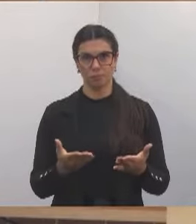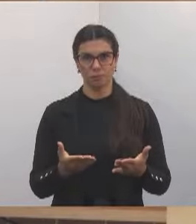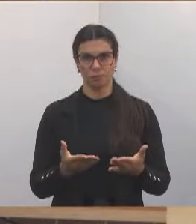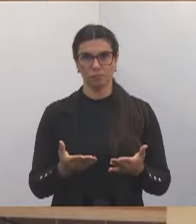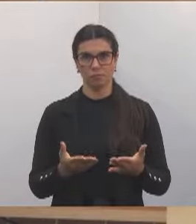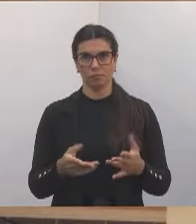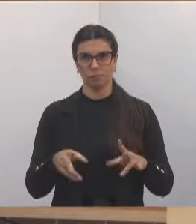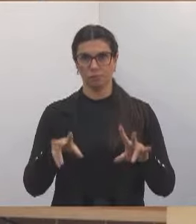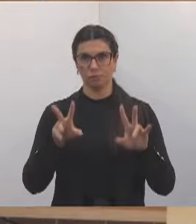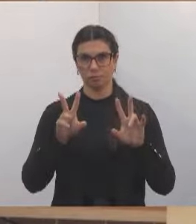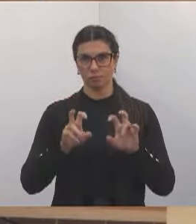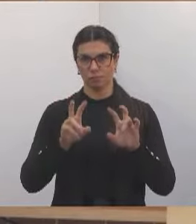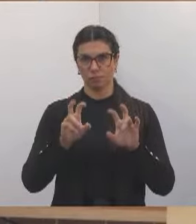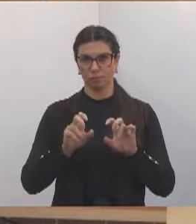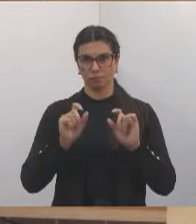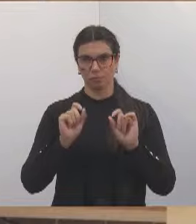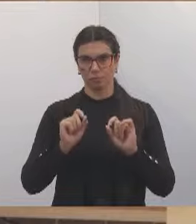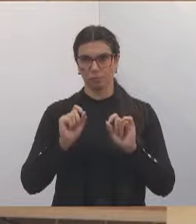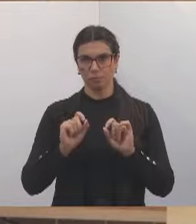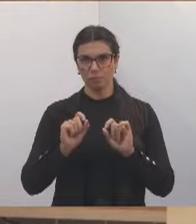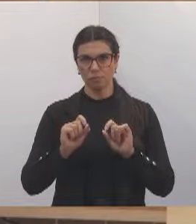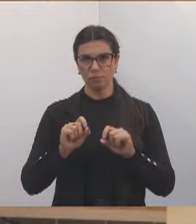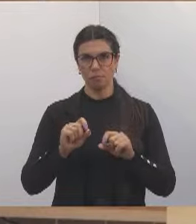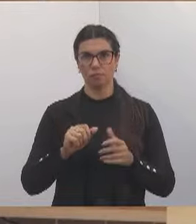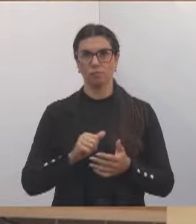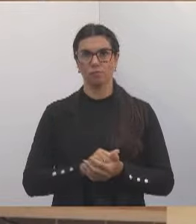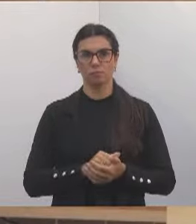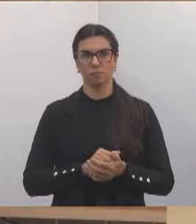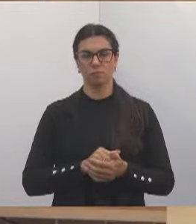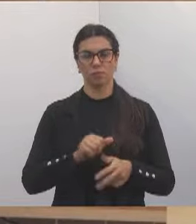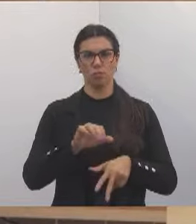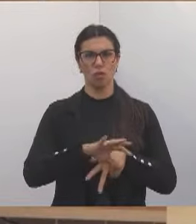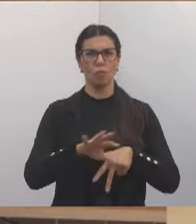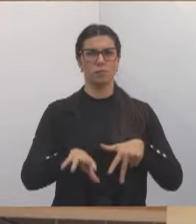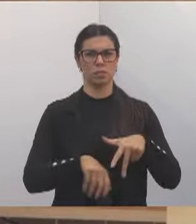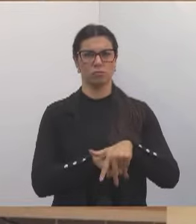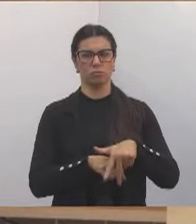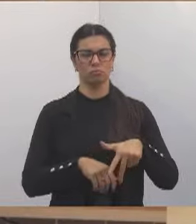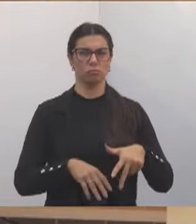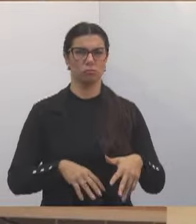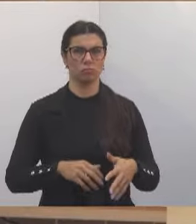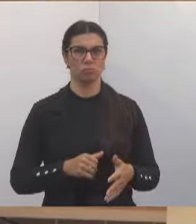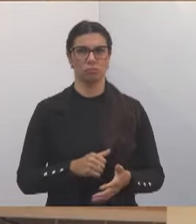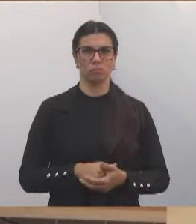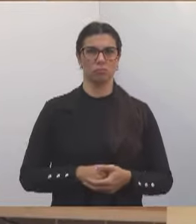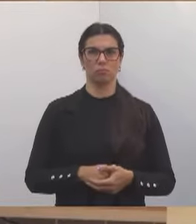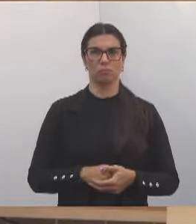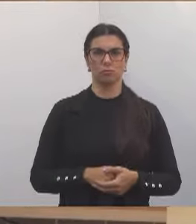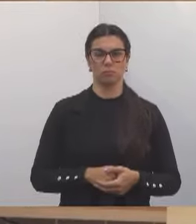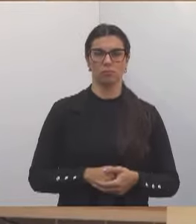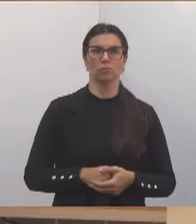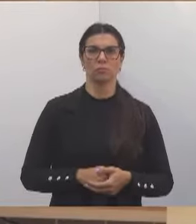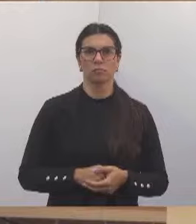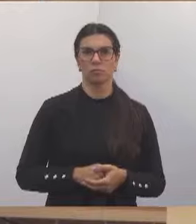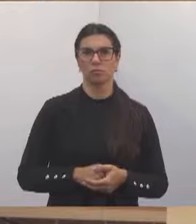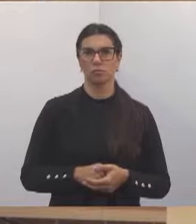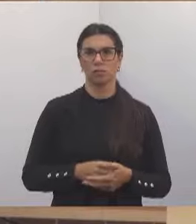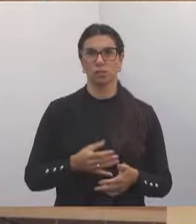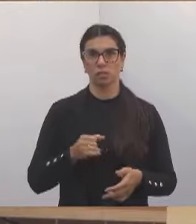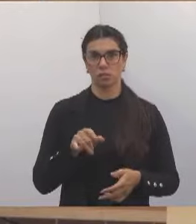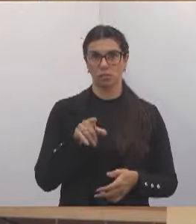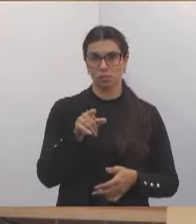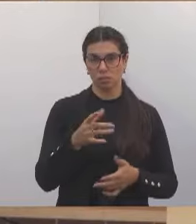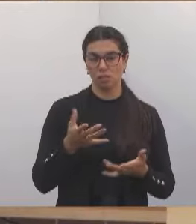diz respeito à rachadinha, aquela famosa, se você quer